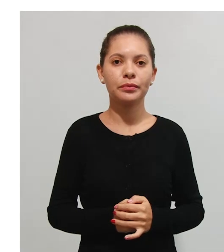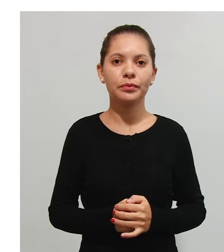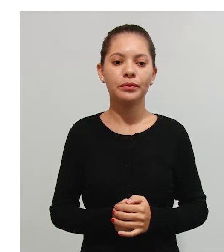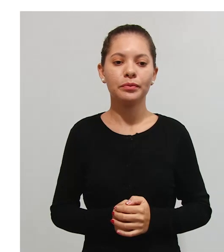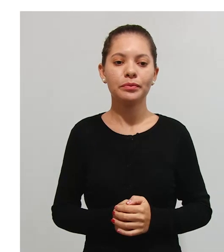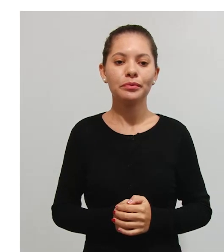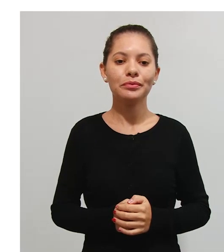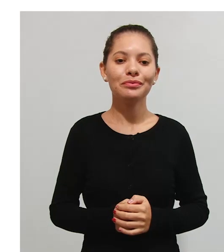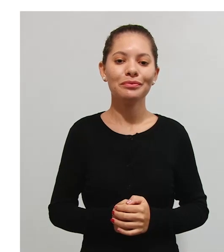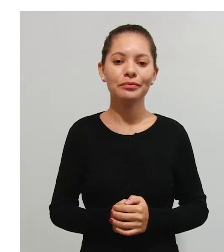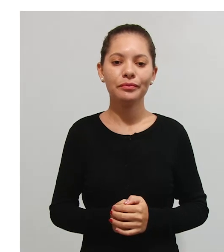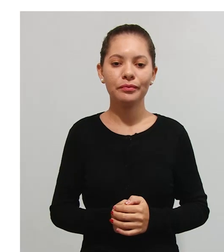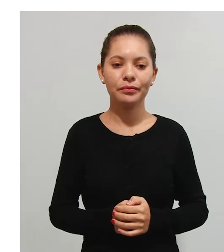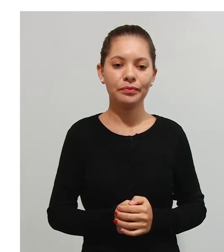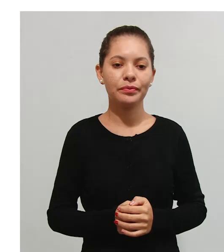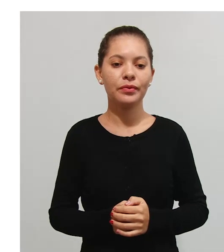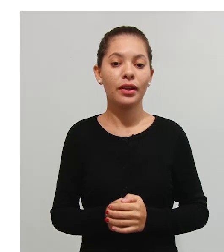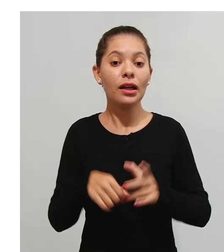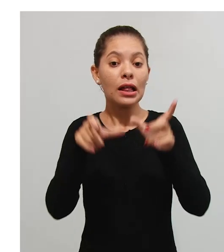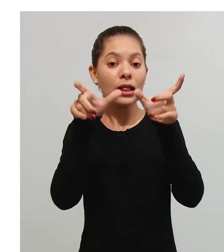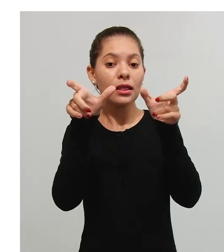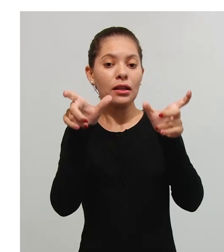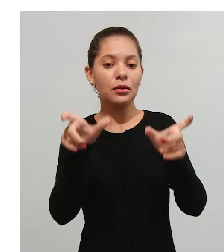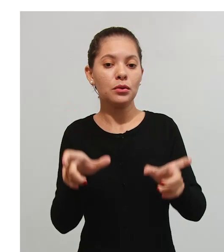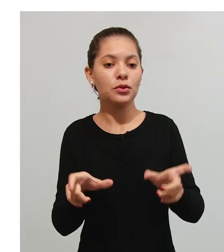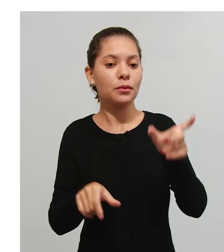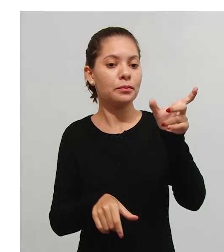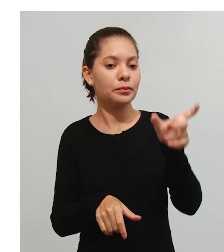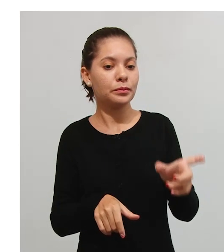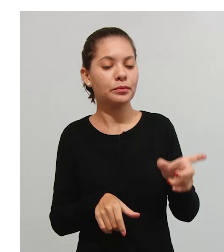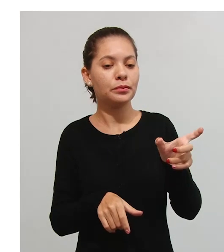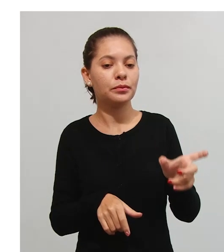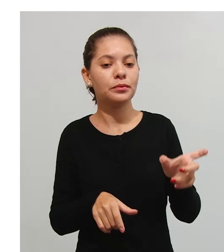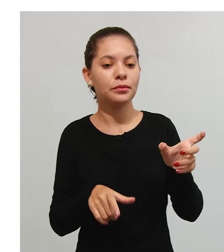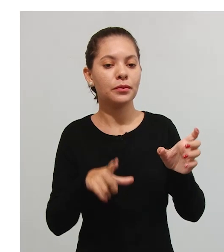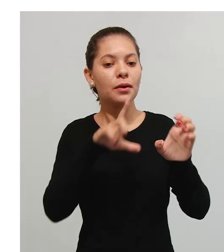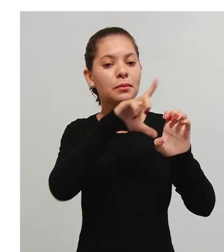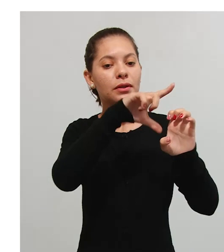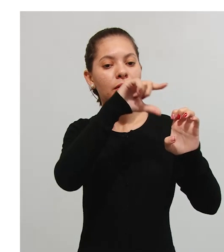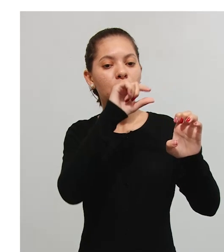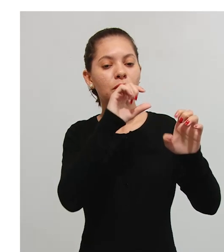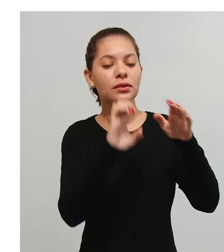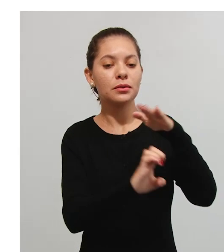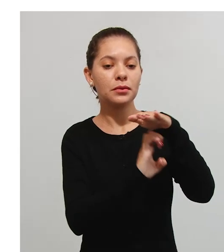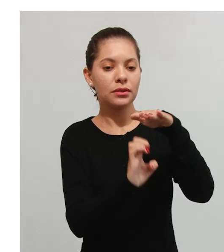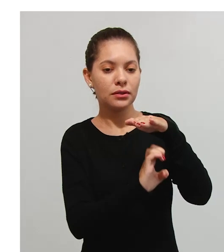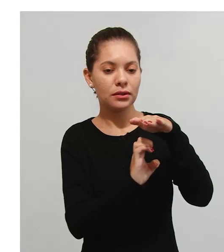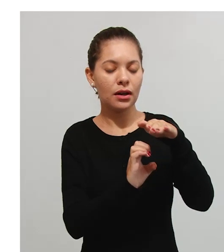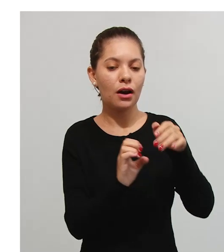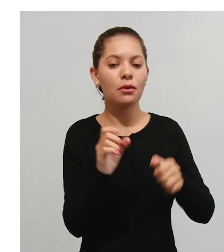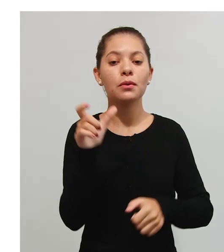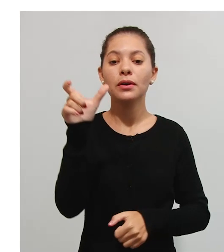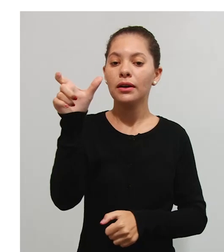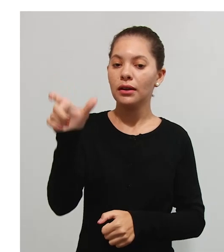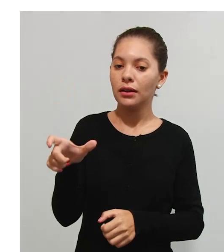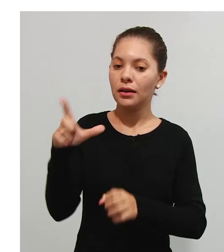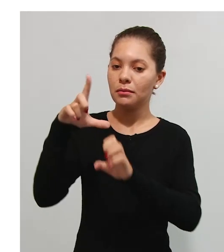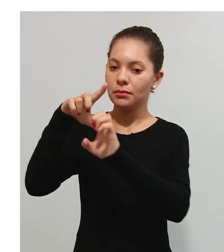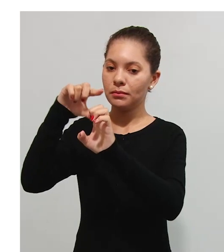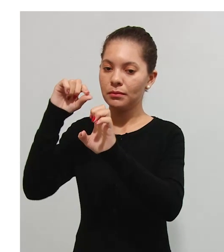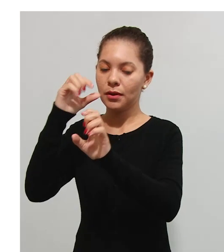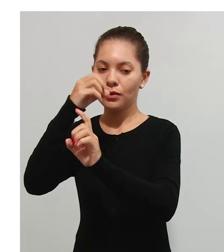o empreendedorismo empresarial e aqui nós temos o empreendedorismo social. E nós temos um comparativo.